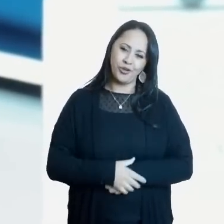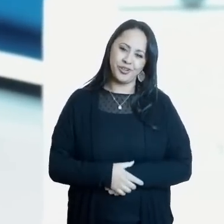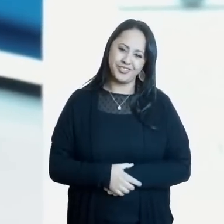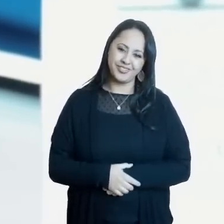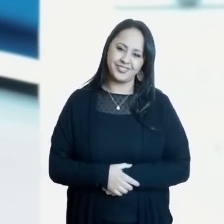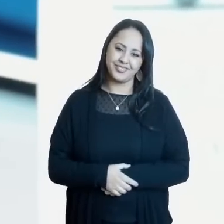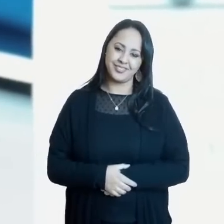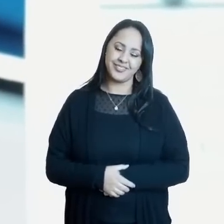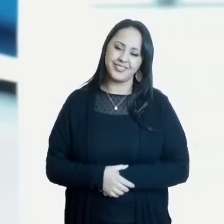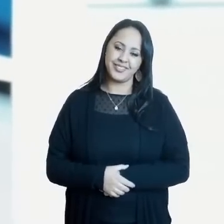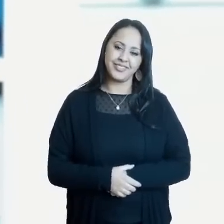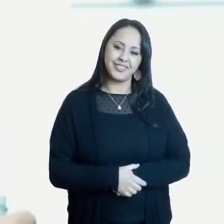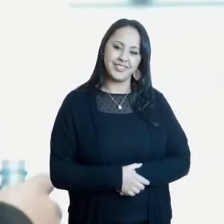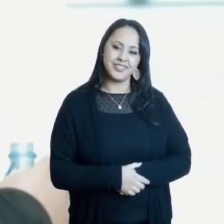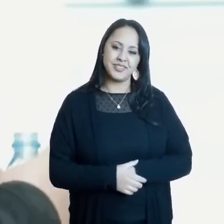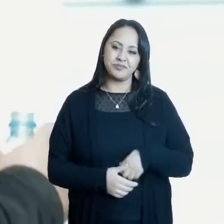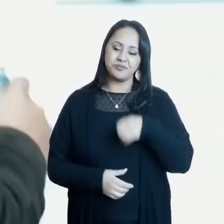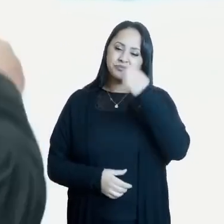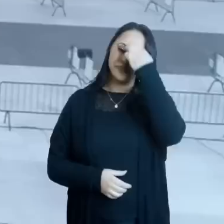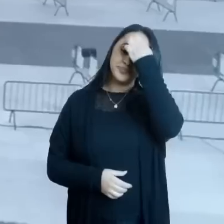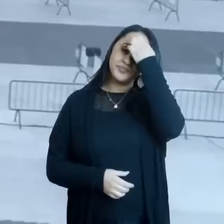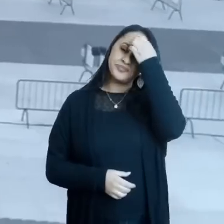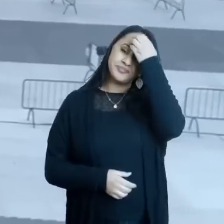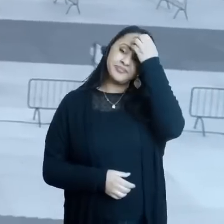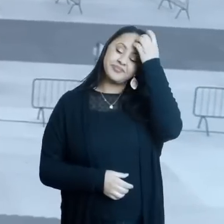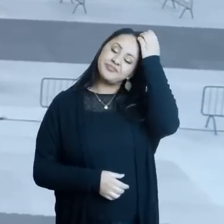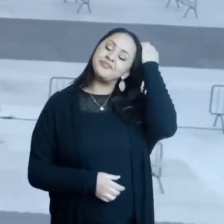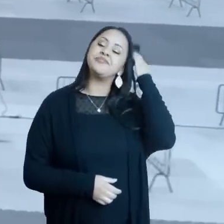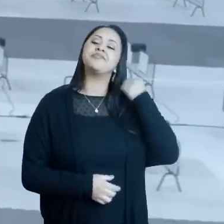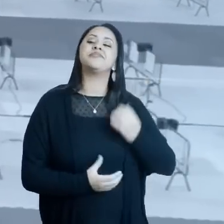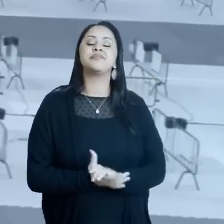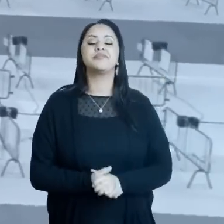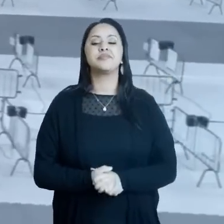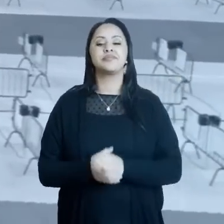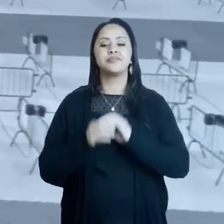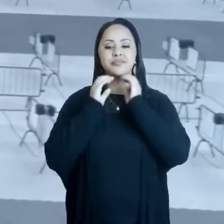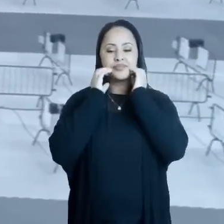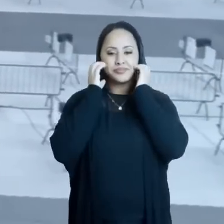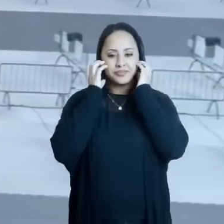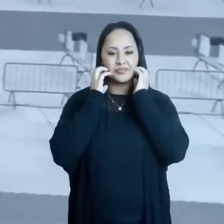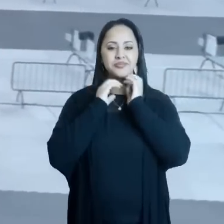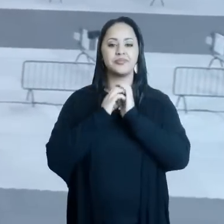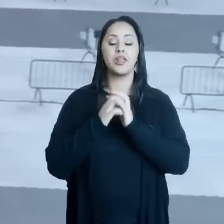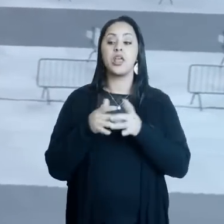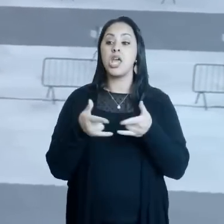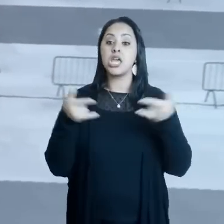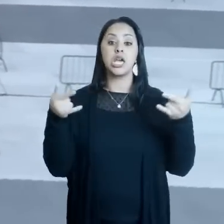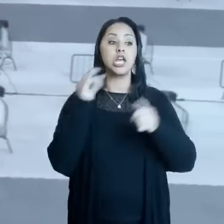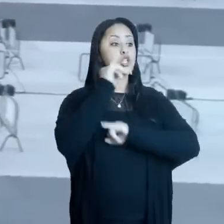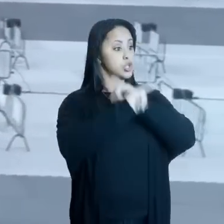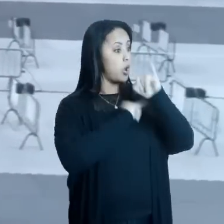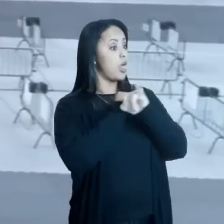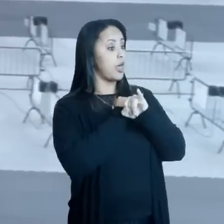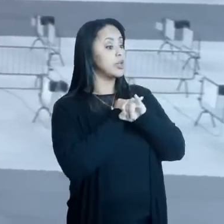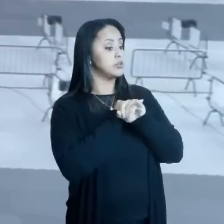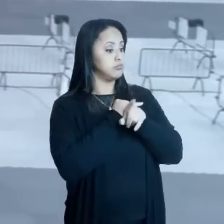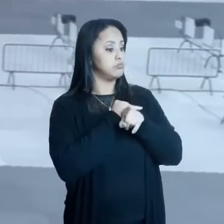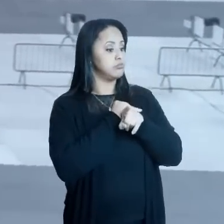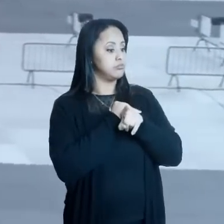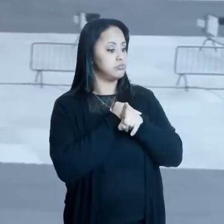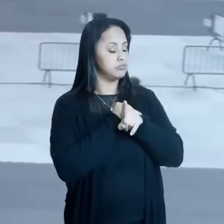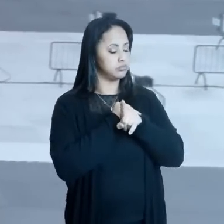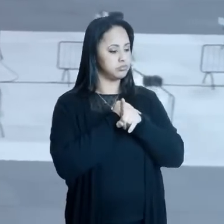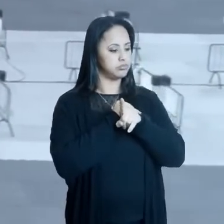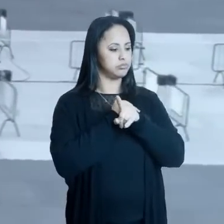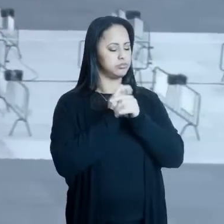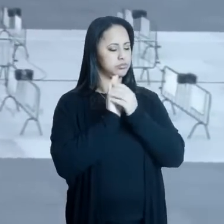fez novo. Manda aí, Pedrão, pergunta. Massa, tem uma pergunta aqui que... Ó, ingressos online aqui, ó. Tavinho